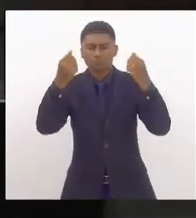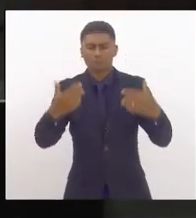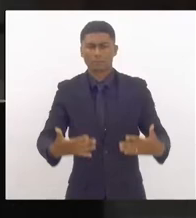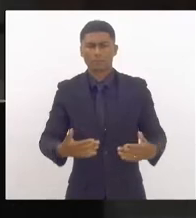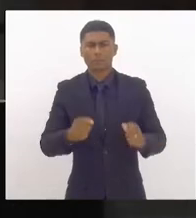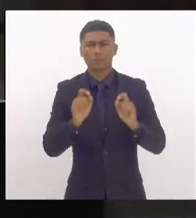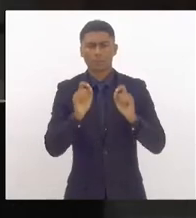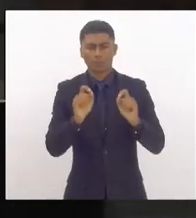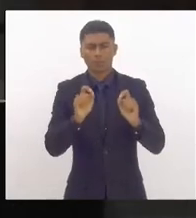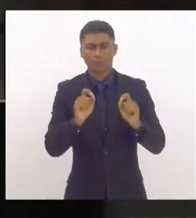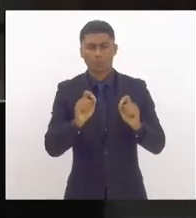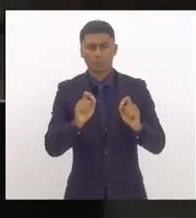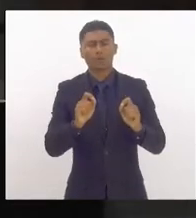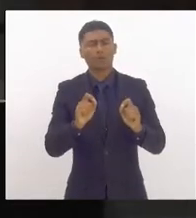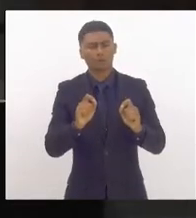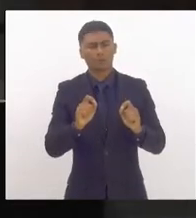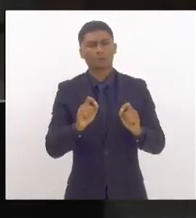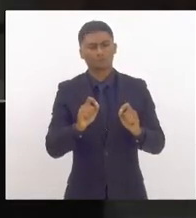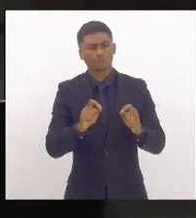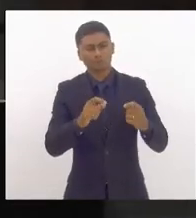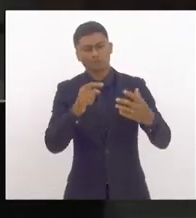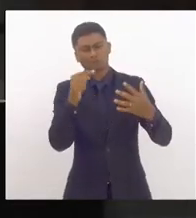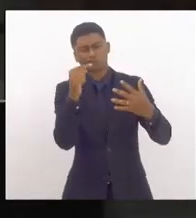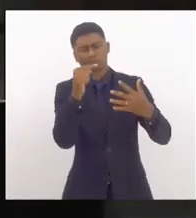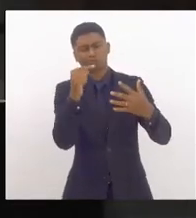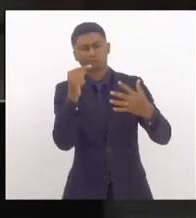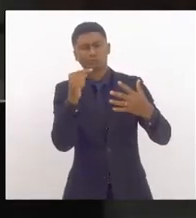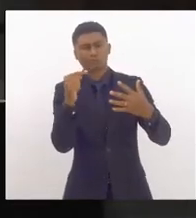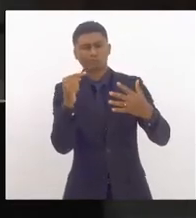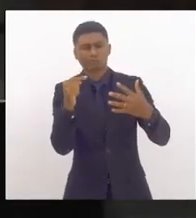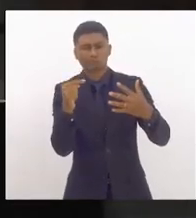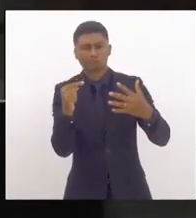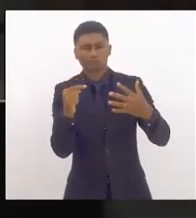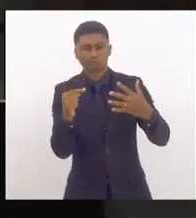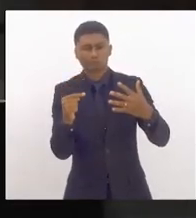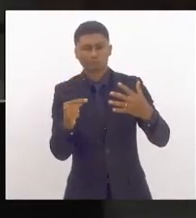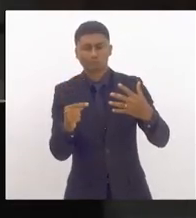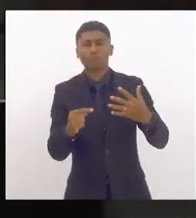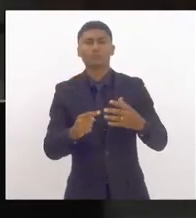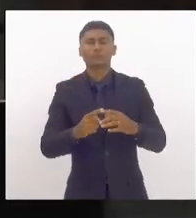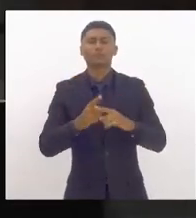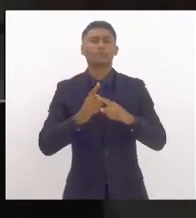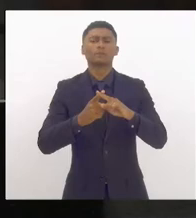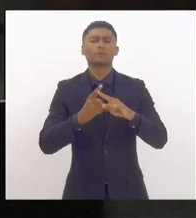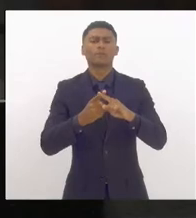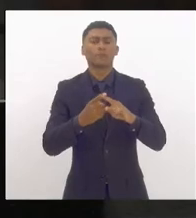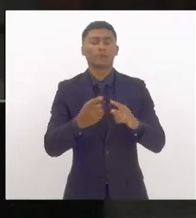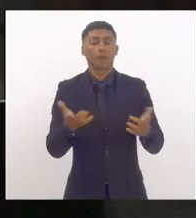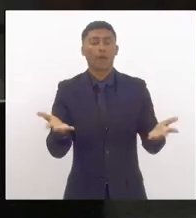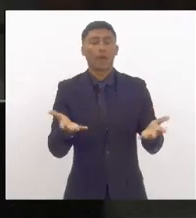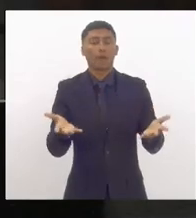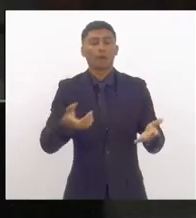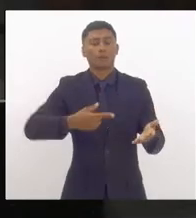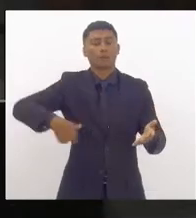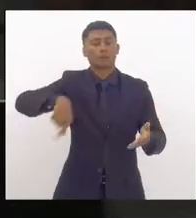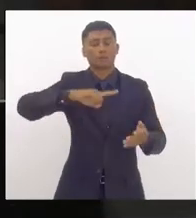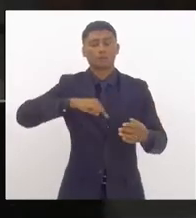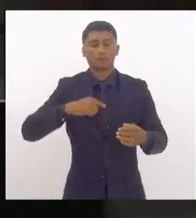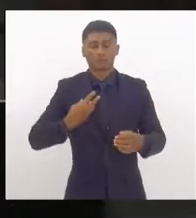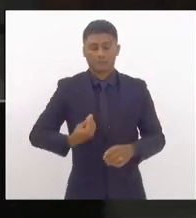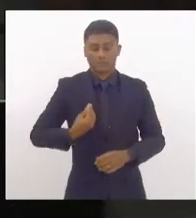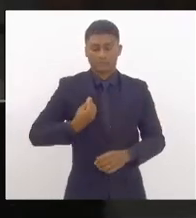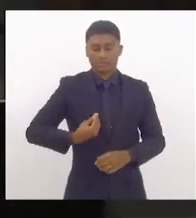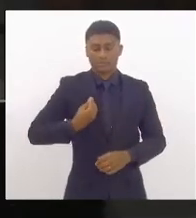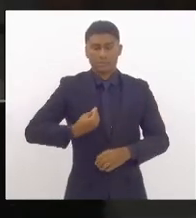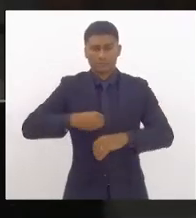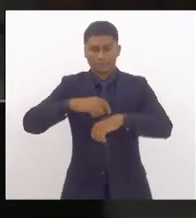alguns fatos sobre os difícil momento que nós estamos